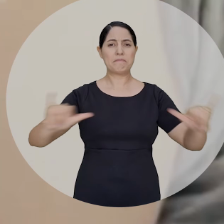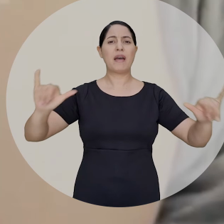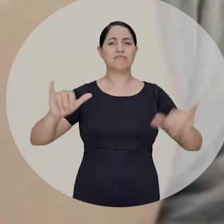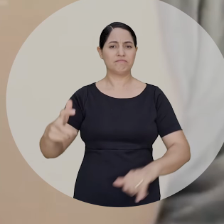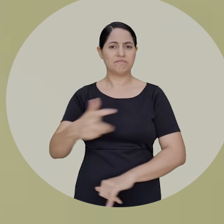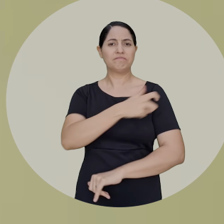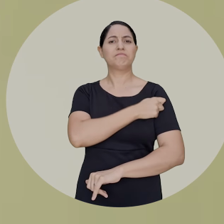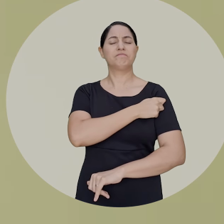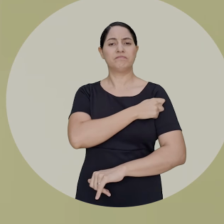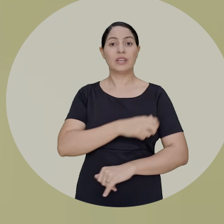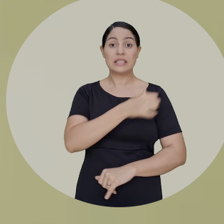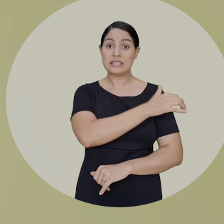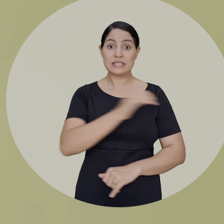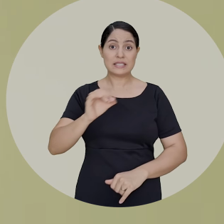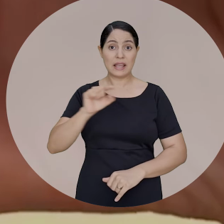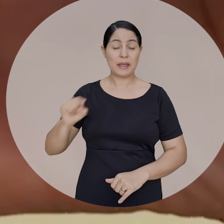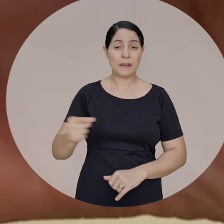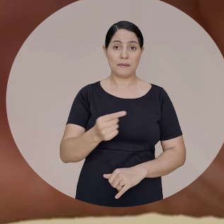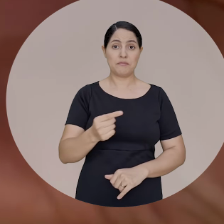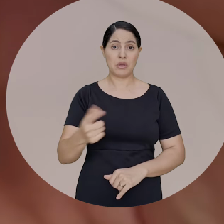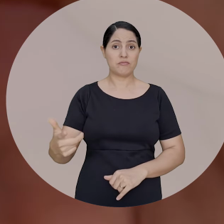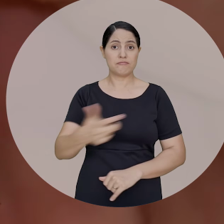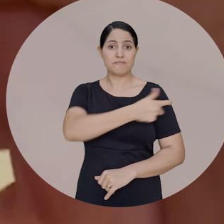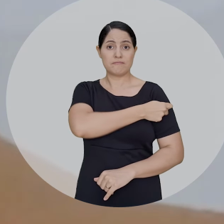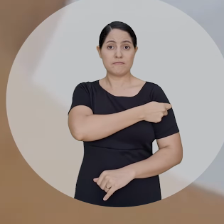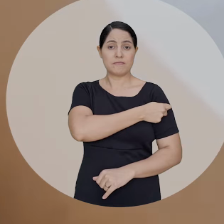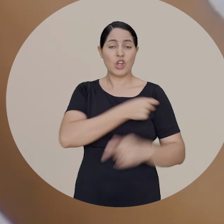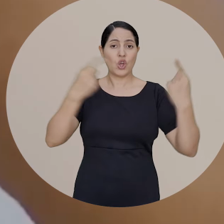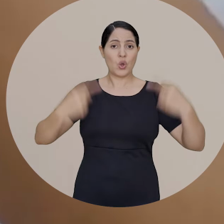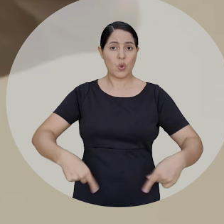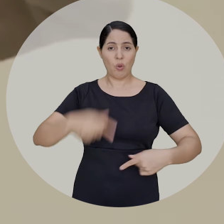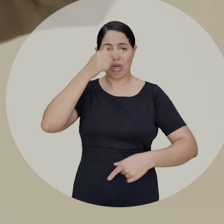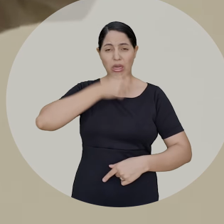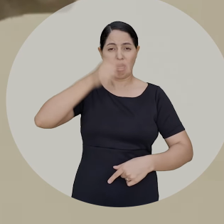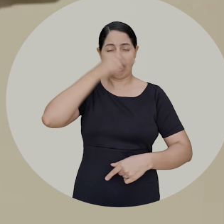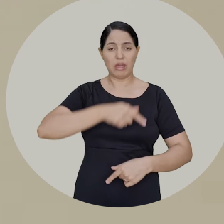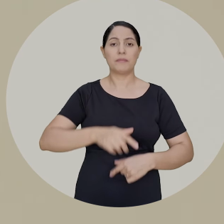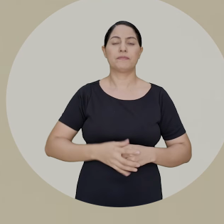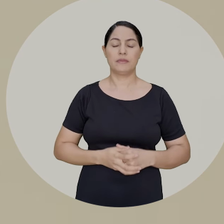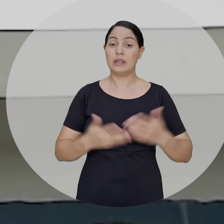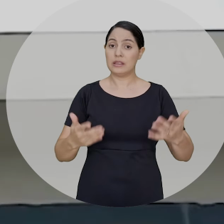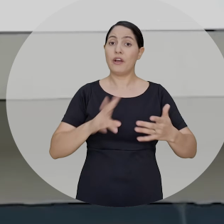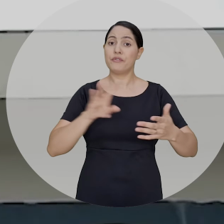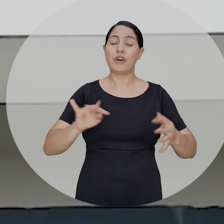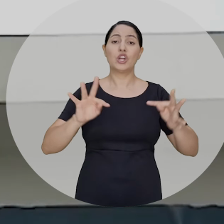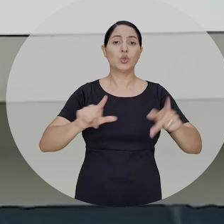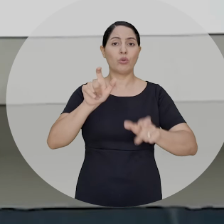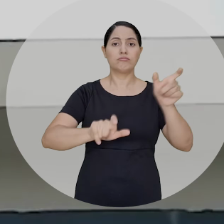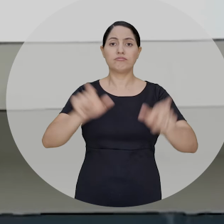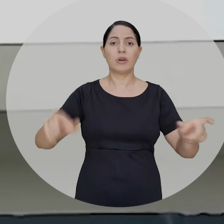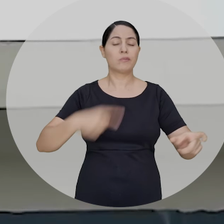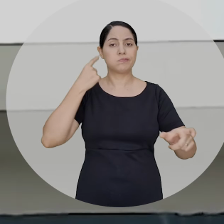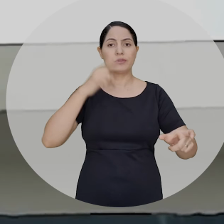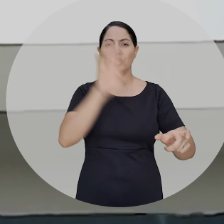sua história. São 100 mil doses da vacina contra a gripe, influenza monodose, para distribuição a toda a advocacia